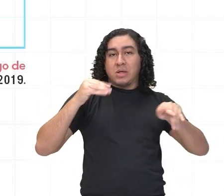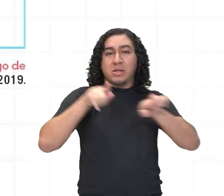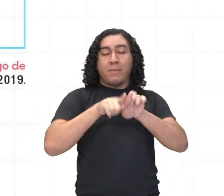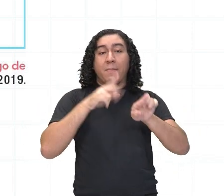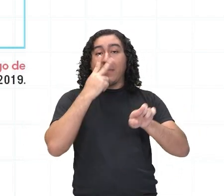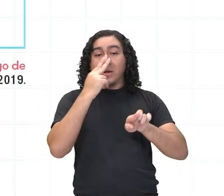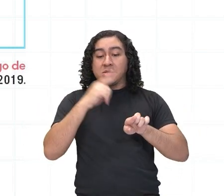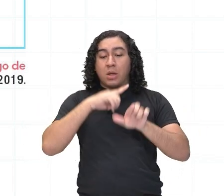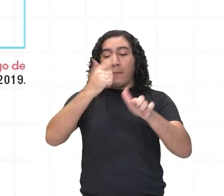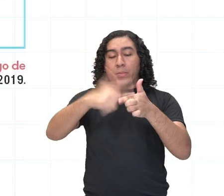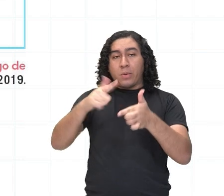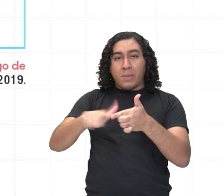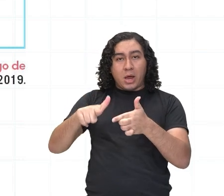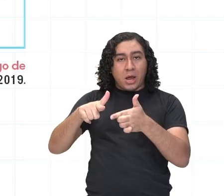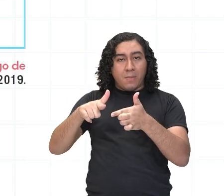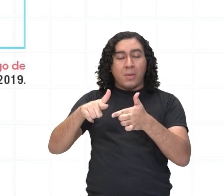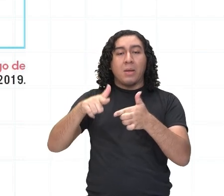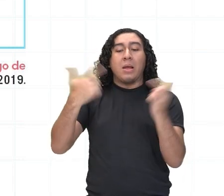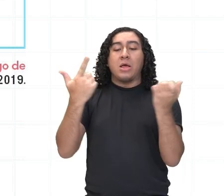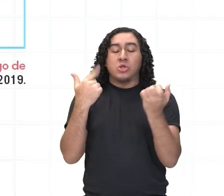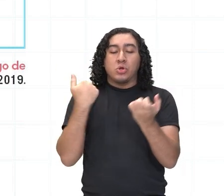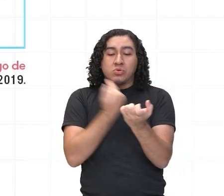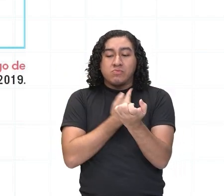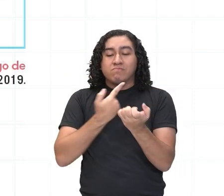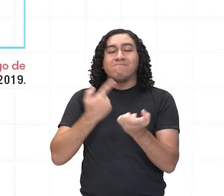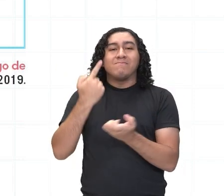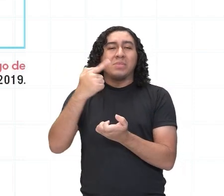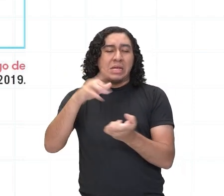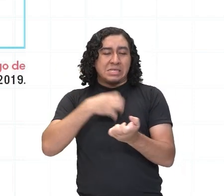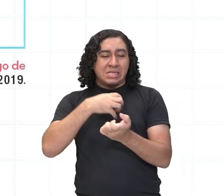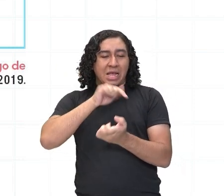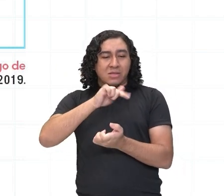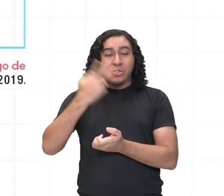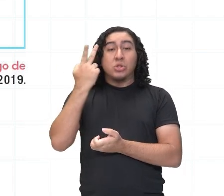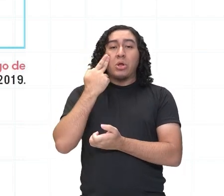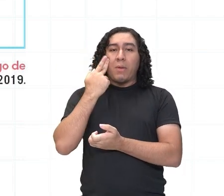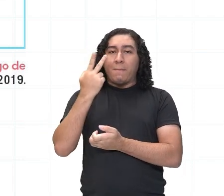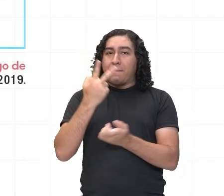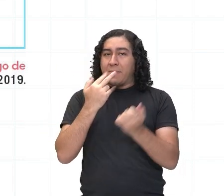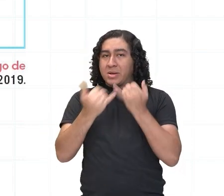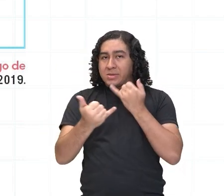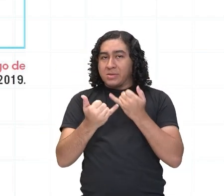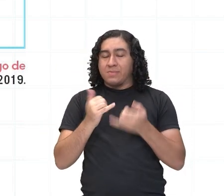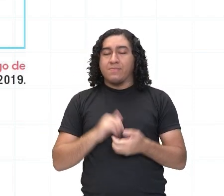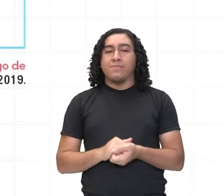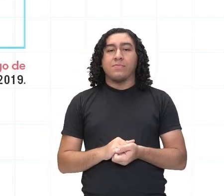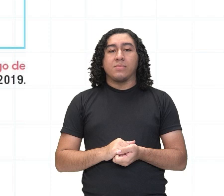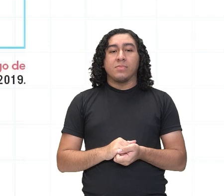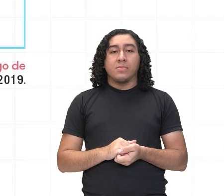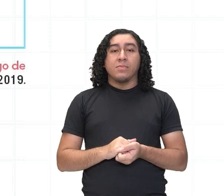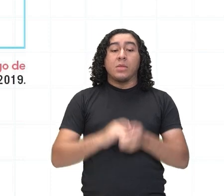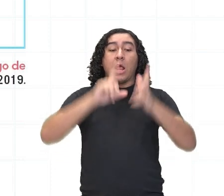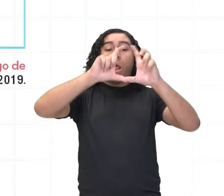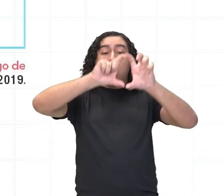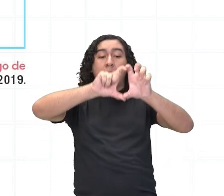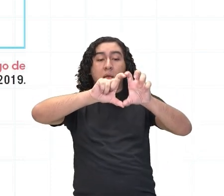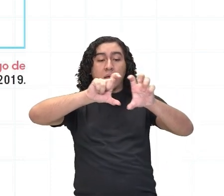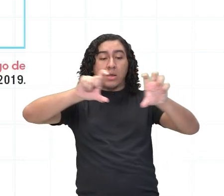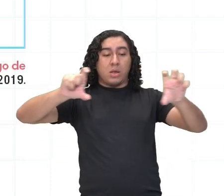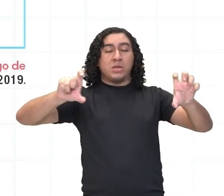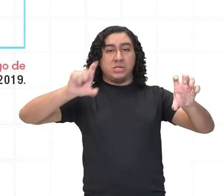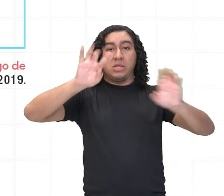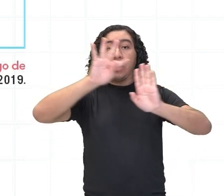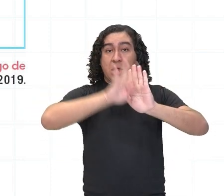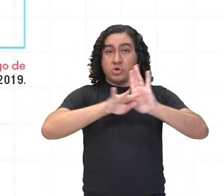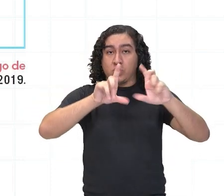deveria ser prioridade absoluta de luta. Então, o que a gente pode observar a partir disso? Nós podemos observar, então,